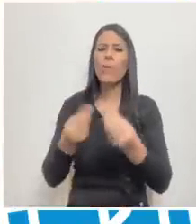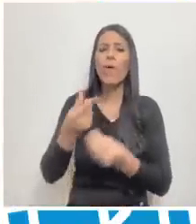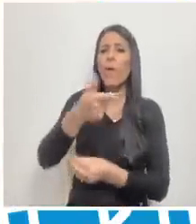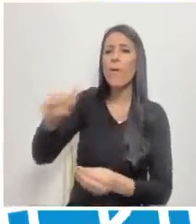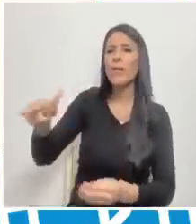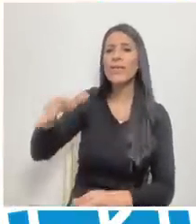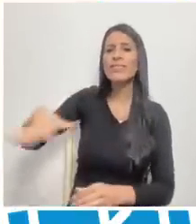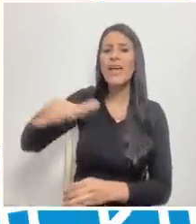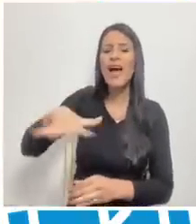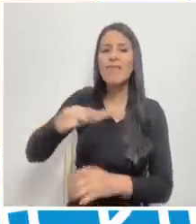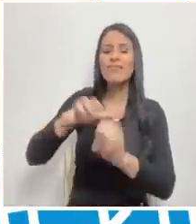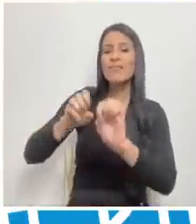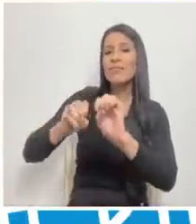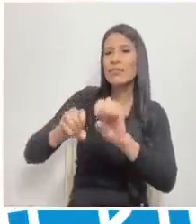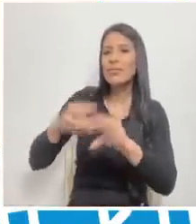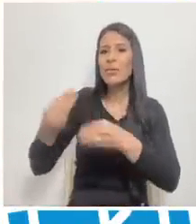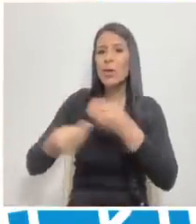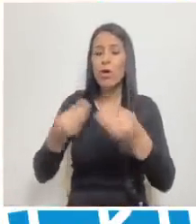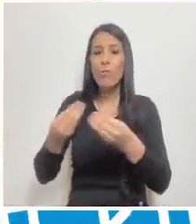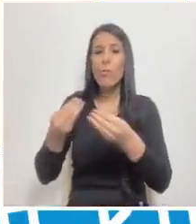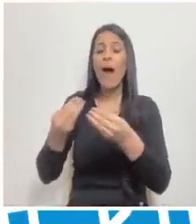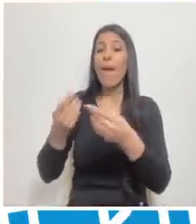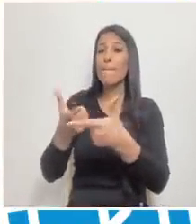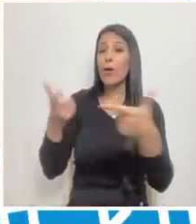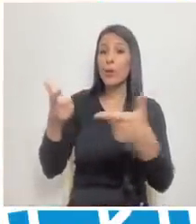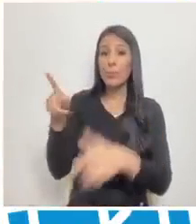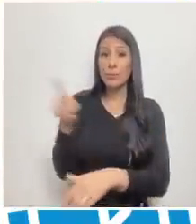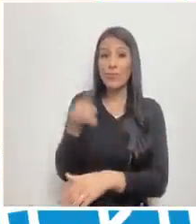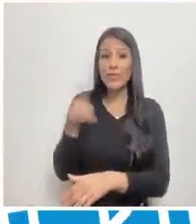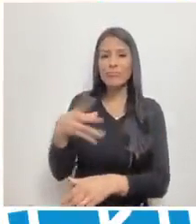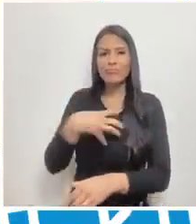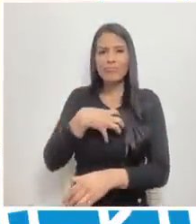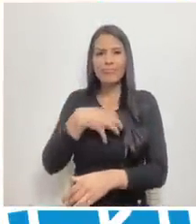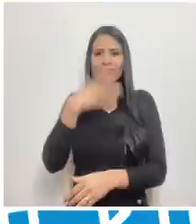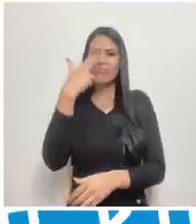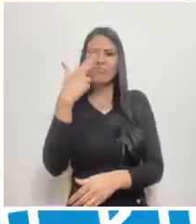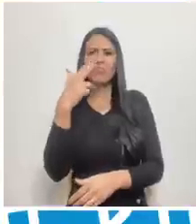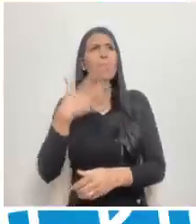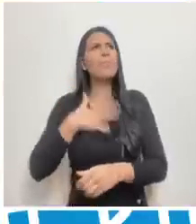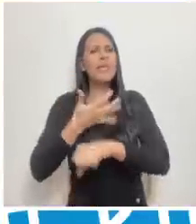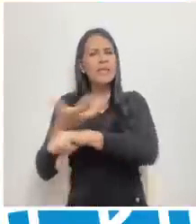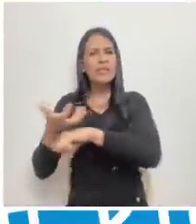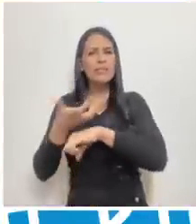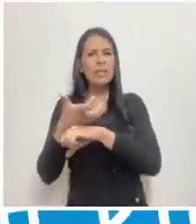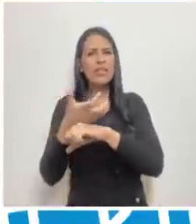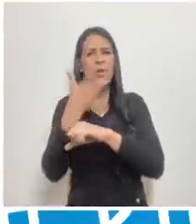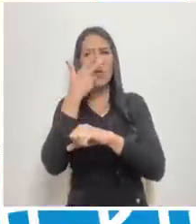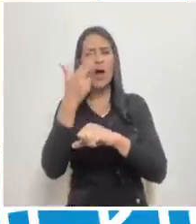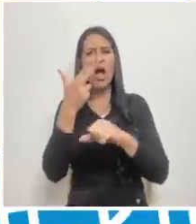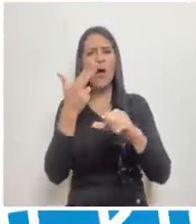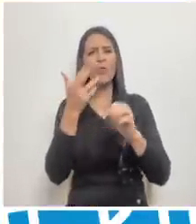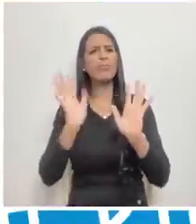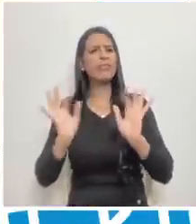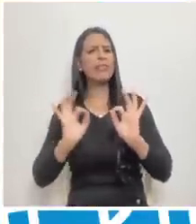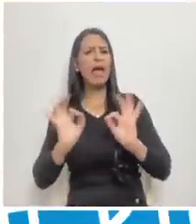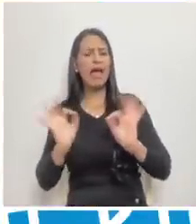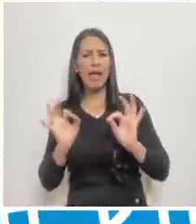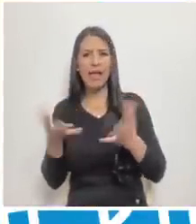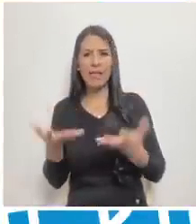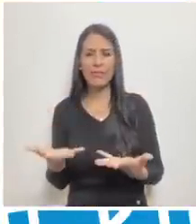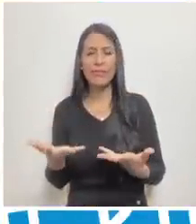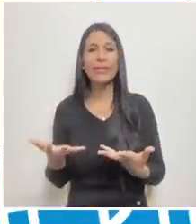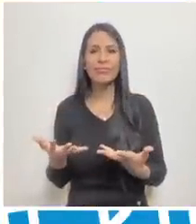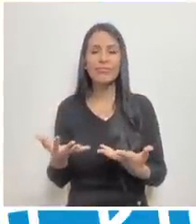se sente marginalizado de uma avaliação nacional em larga escala, porque nunca se contemplou ciências